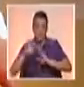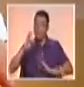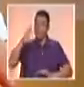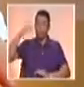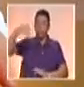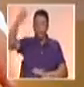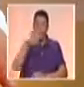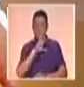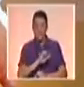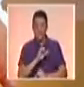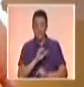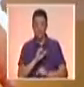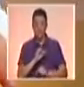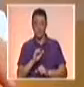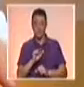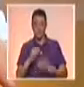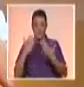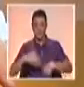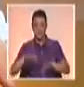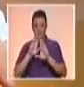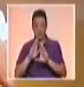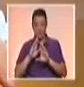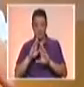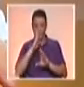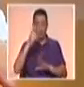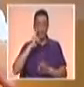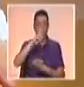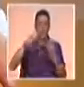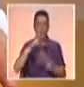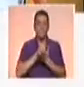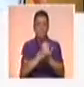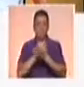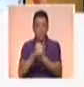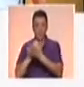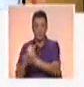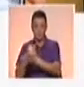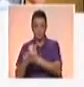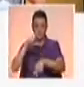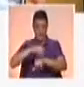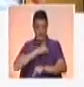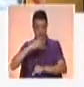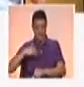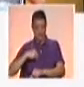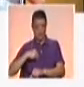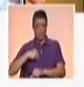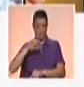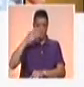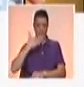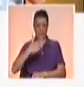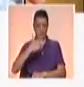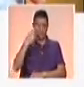dele. Além disso, ainda tive esse impasse. No caso da Maria José, que tipo de ajuda é que procurou? A primeira ajuda médica que eu